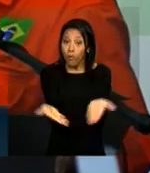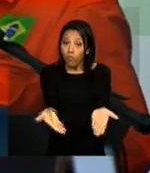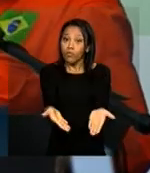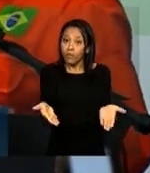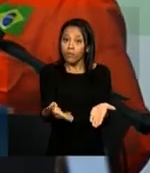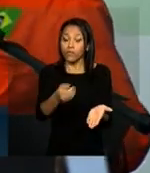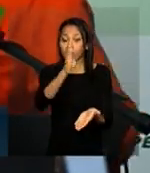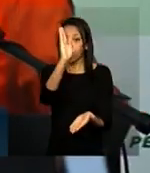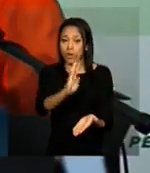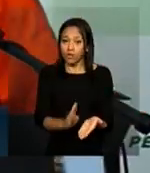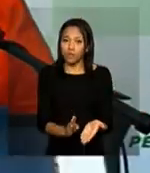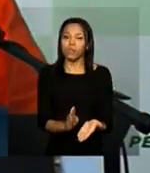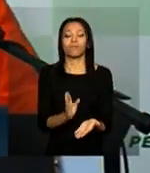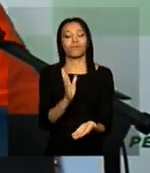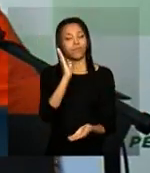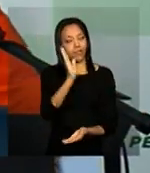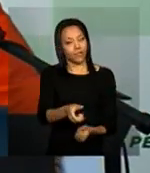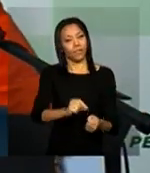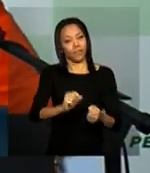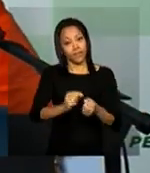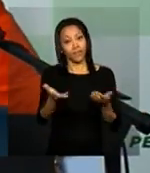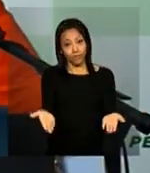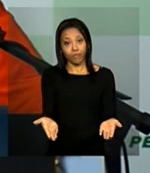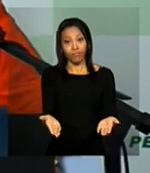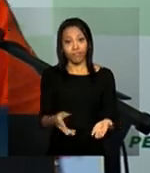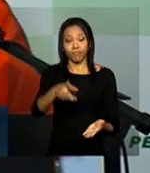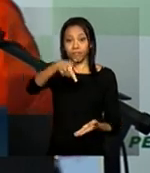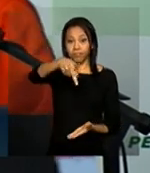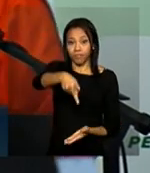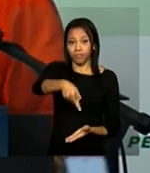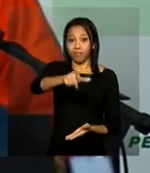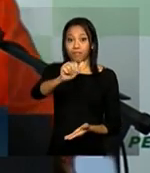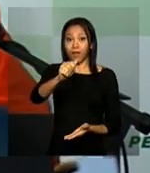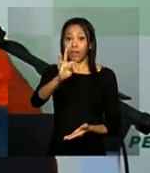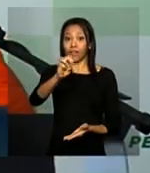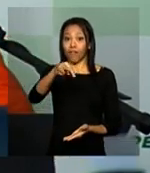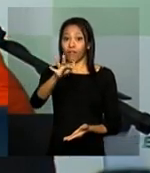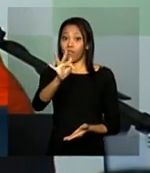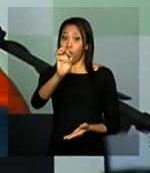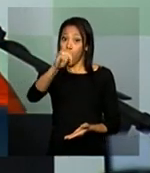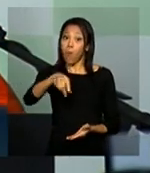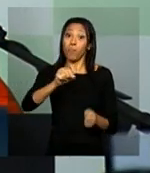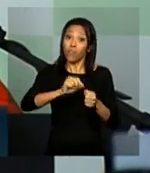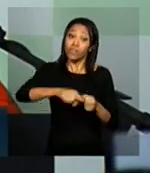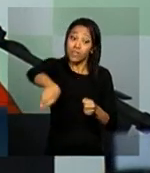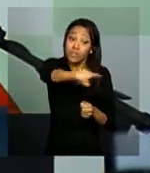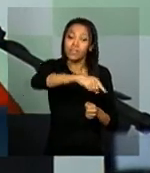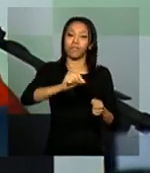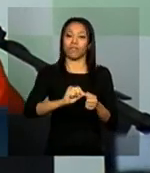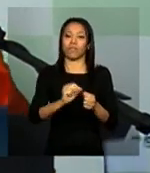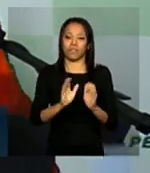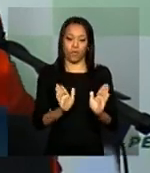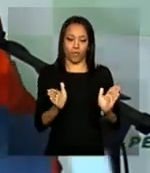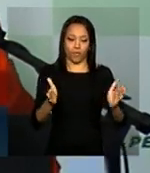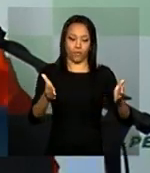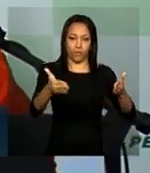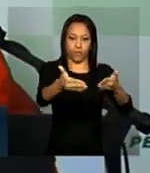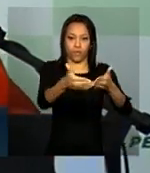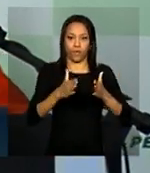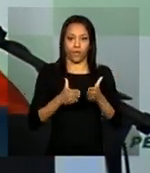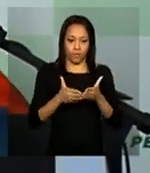o Brasil está fazendo plataformas. Porque vocês estão fazendo plataformas. Porque